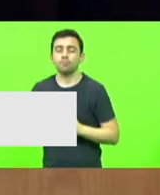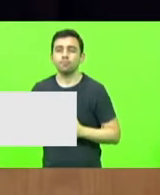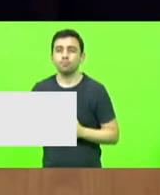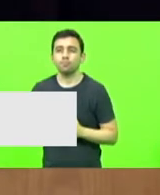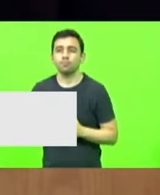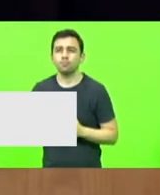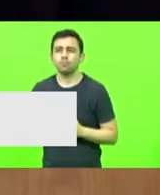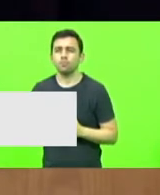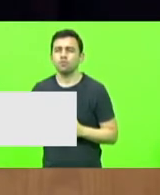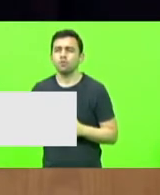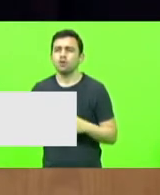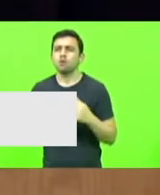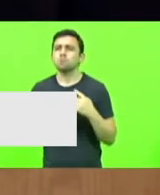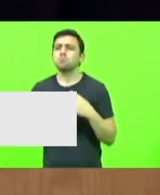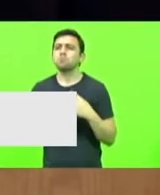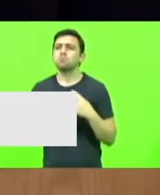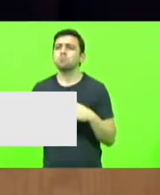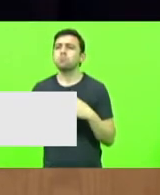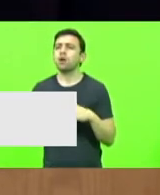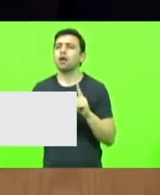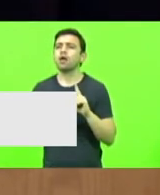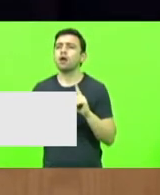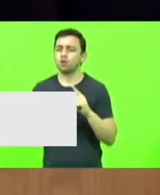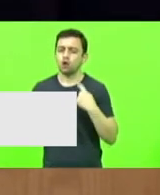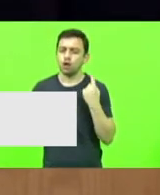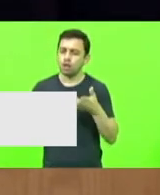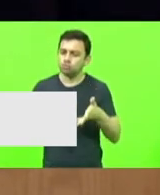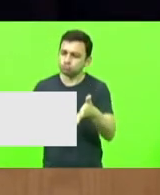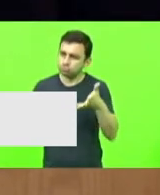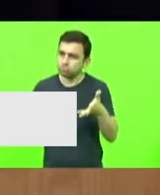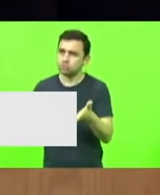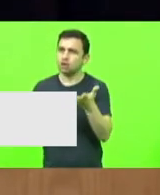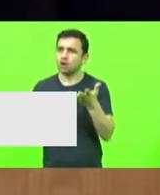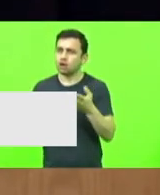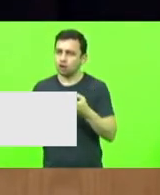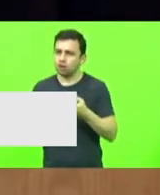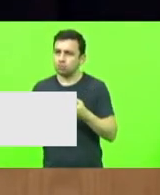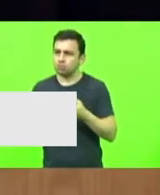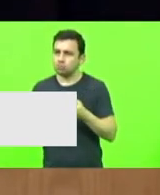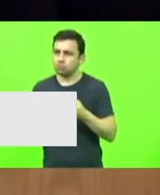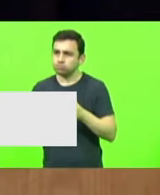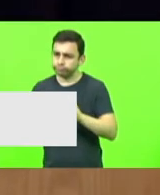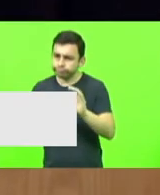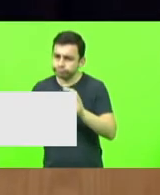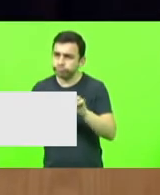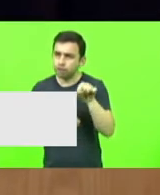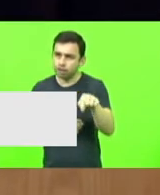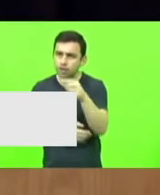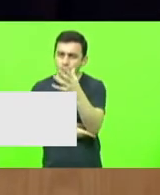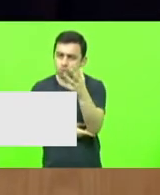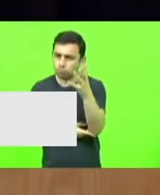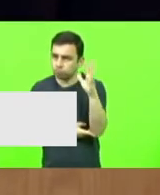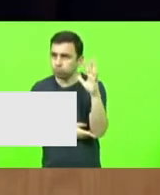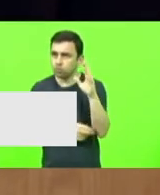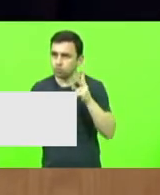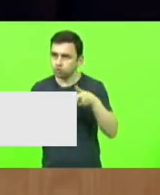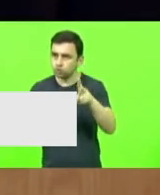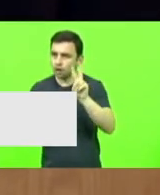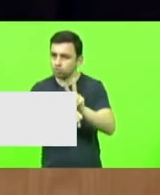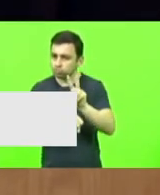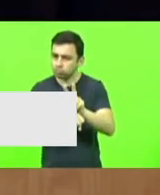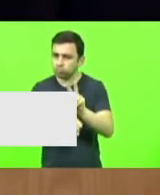Por que não incentivar que siga, sim, remunerando a preservação? E a ideia